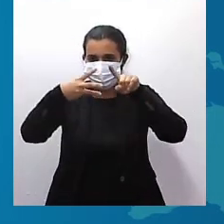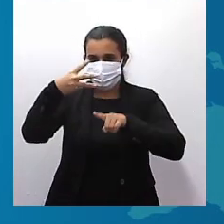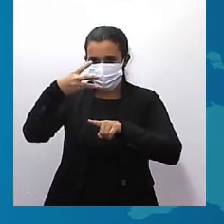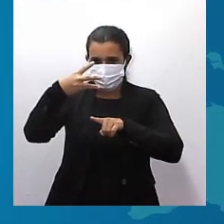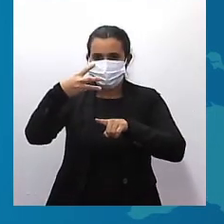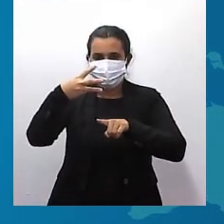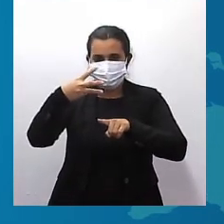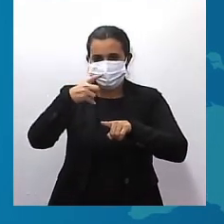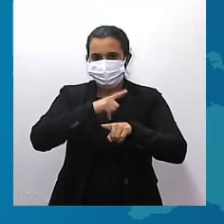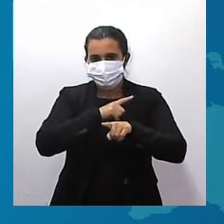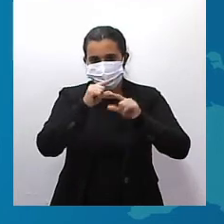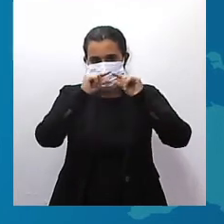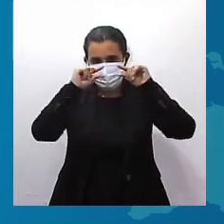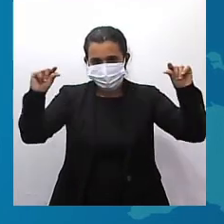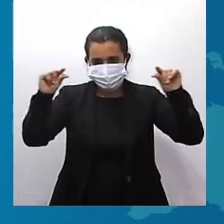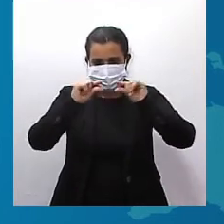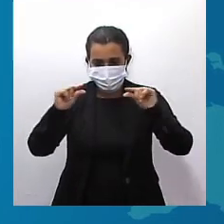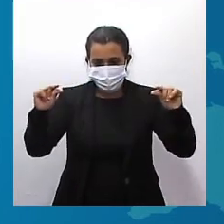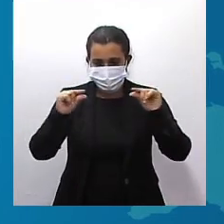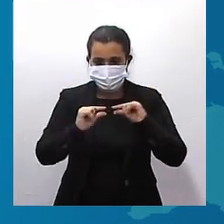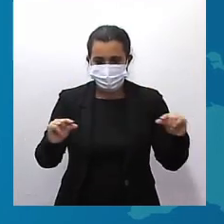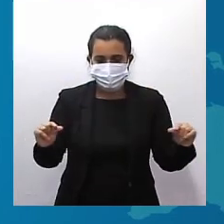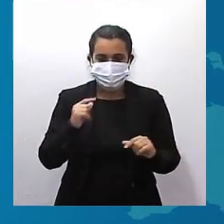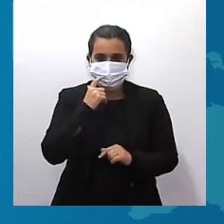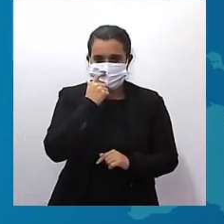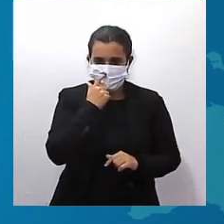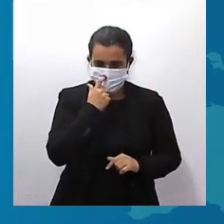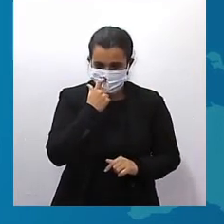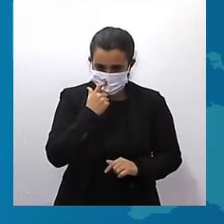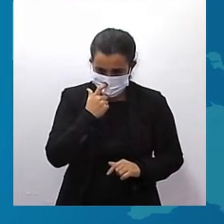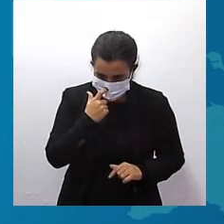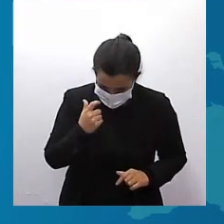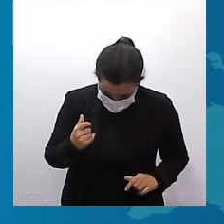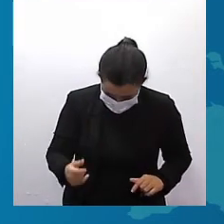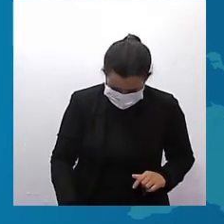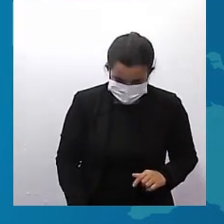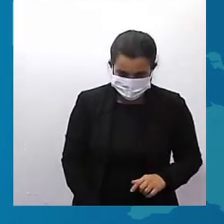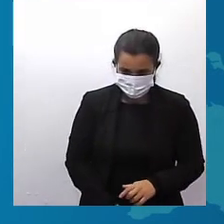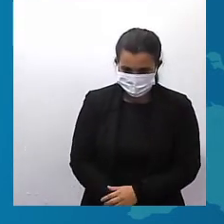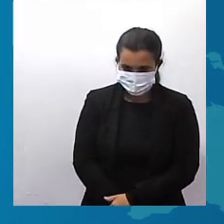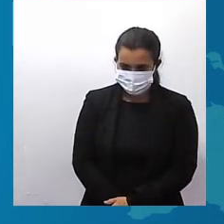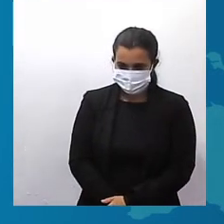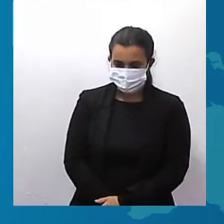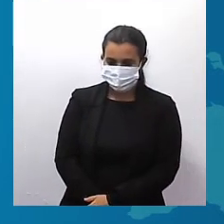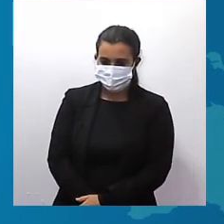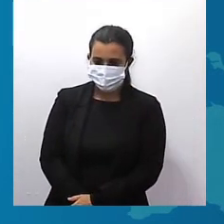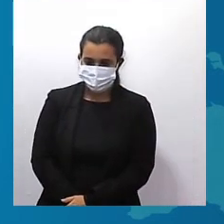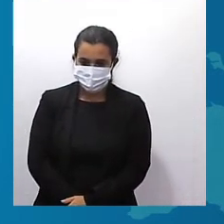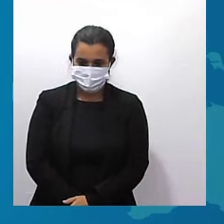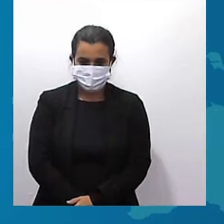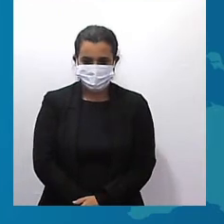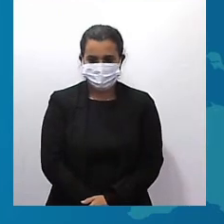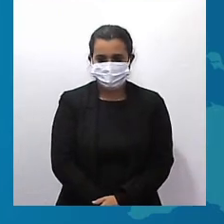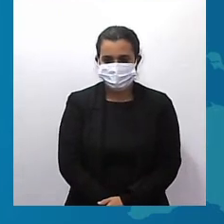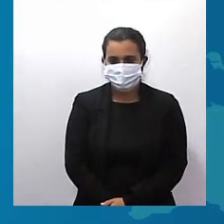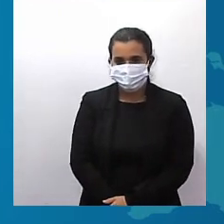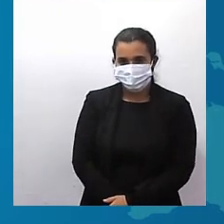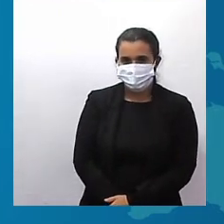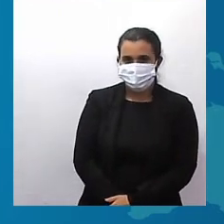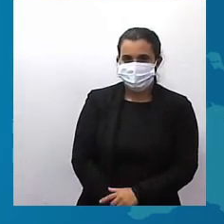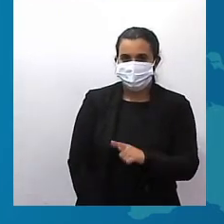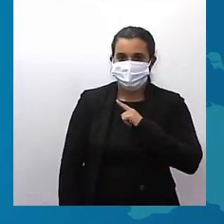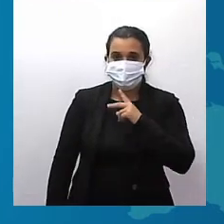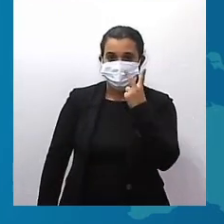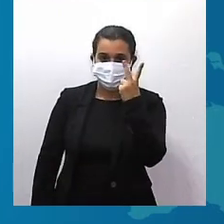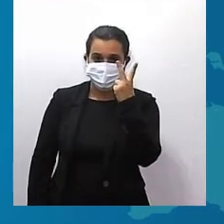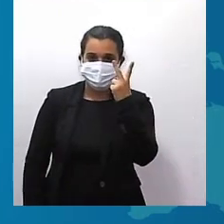que vimos na tela anterior. Então, vamos seguir. Agora a gente vai testar também 2 personagens que eu